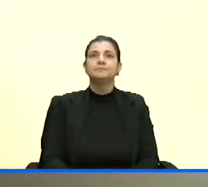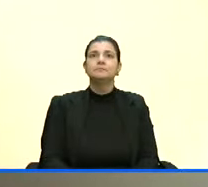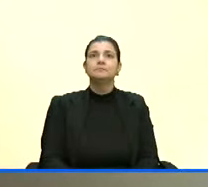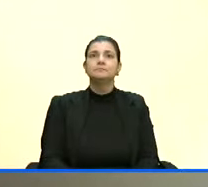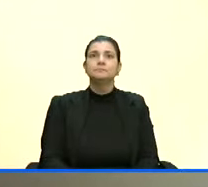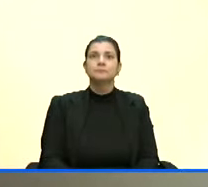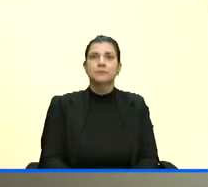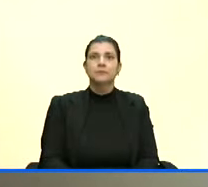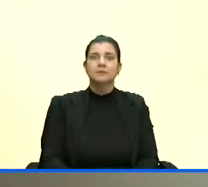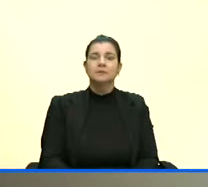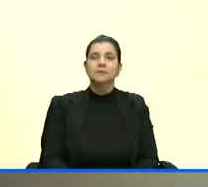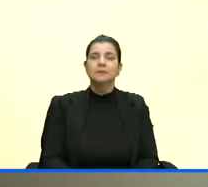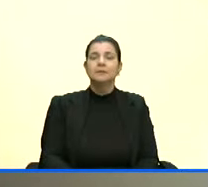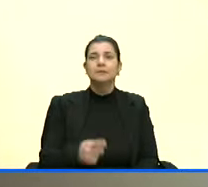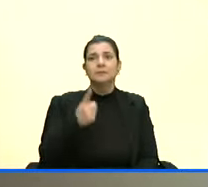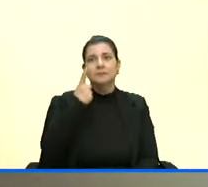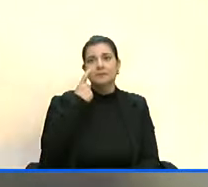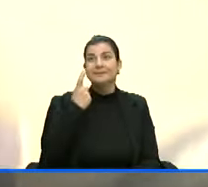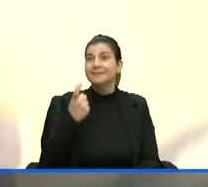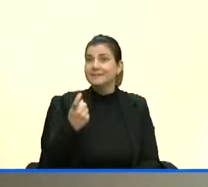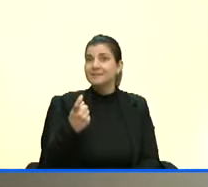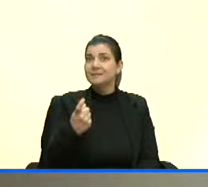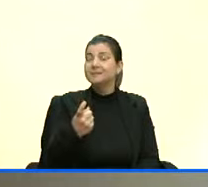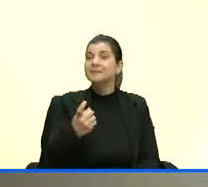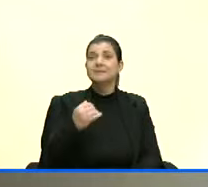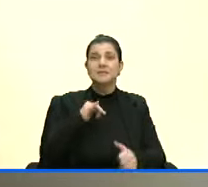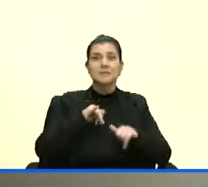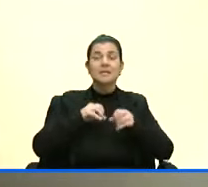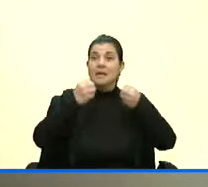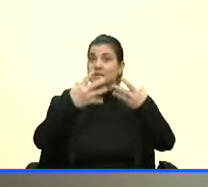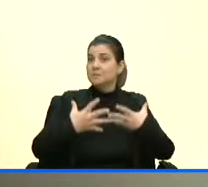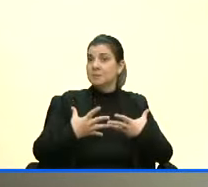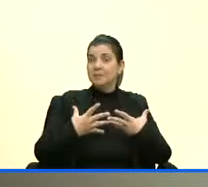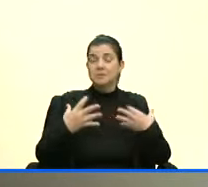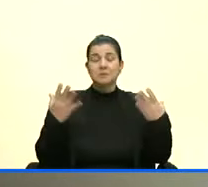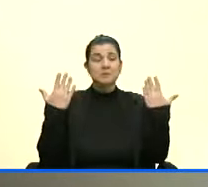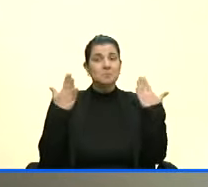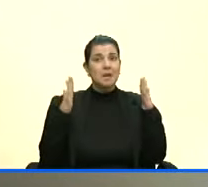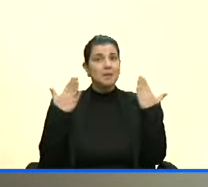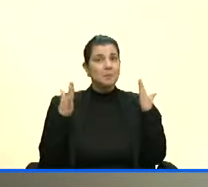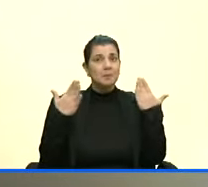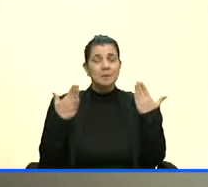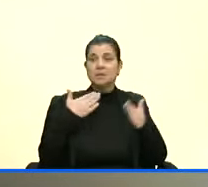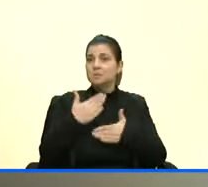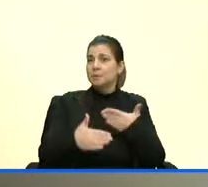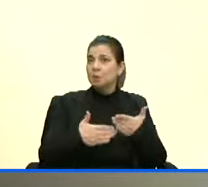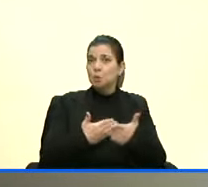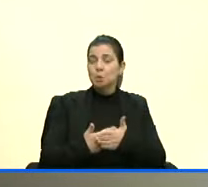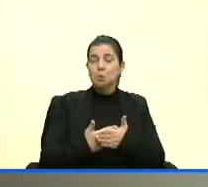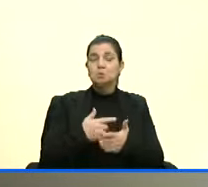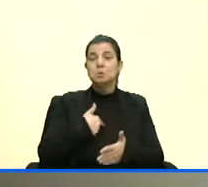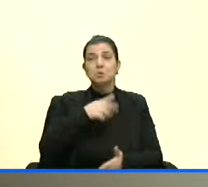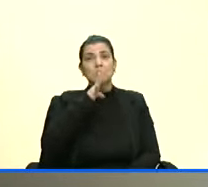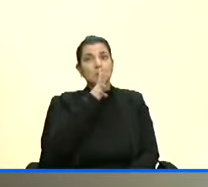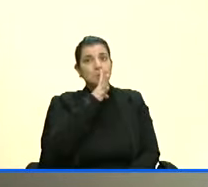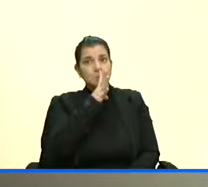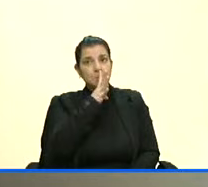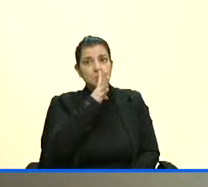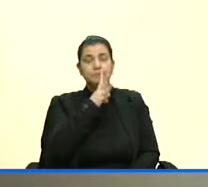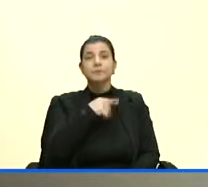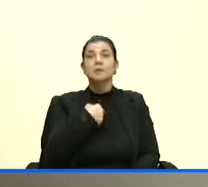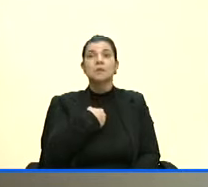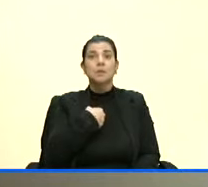Mas achei muito interessante, bom, as manifestações são maravilhosas aqui, né? Parabéns para todos, nossa, estou impressionada.